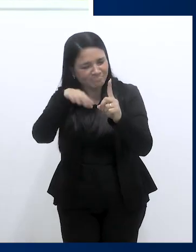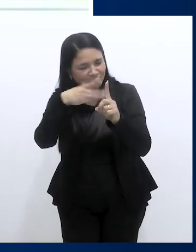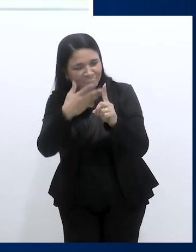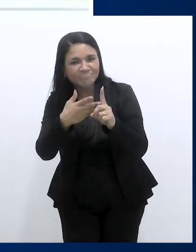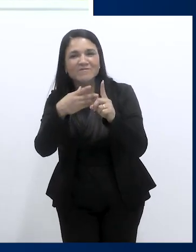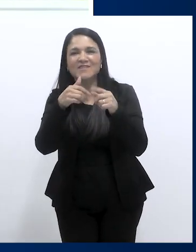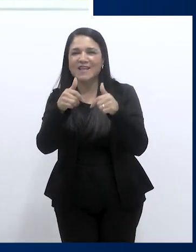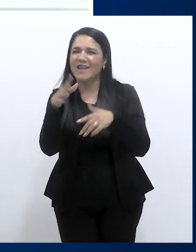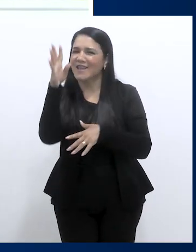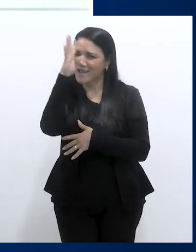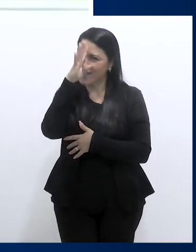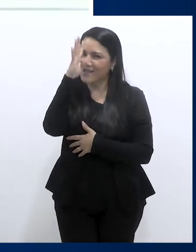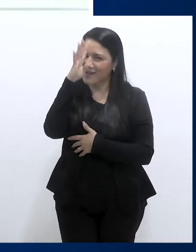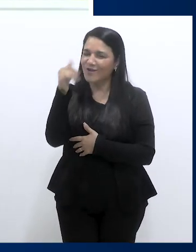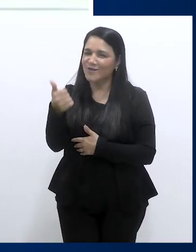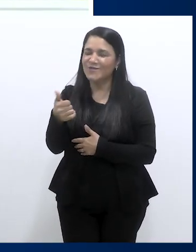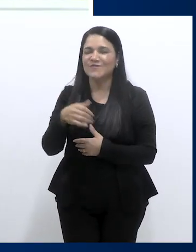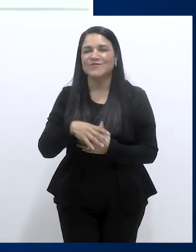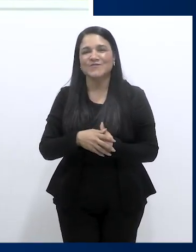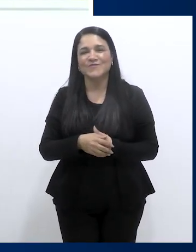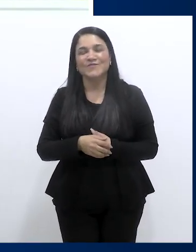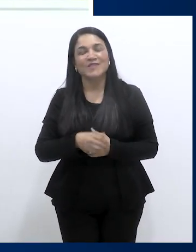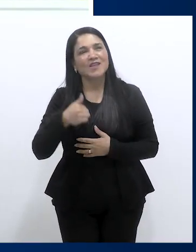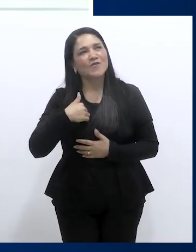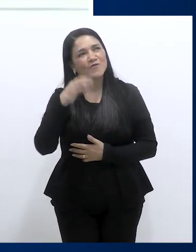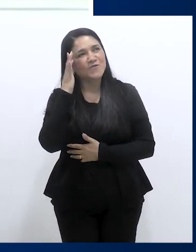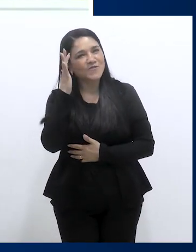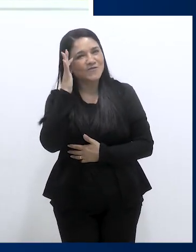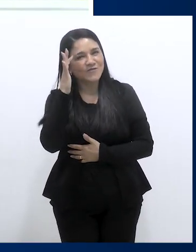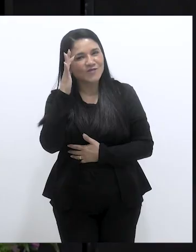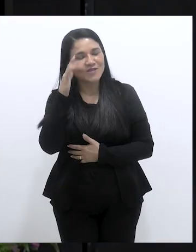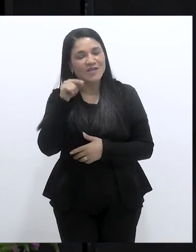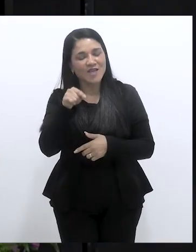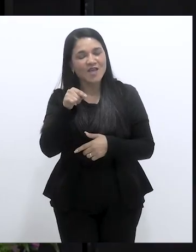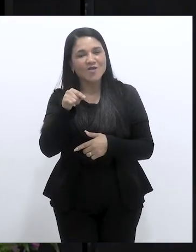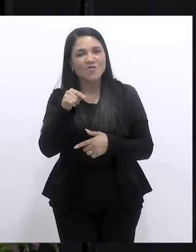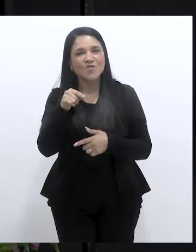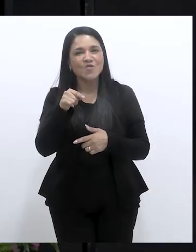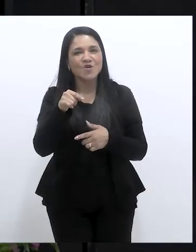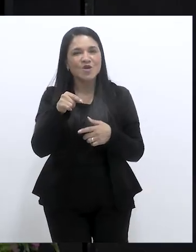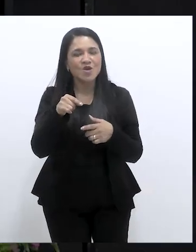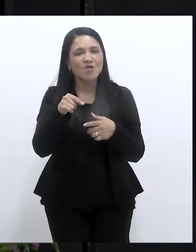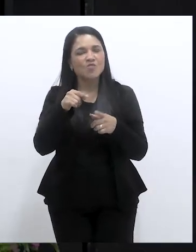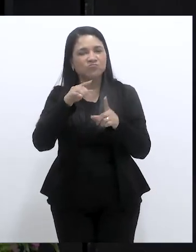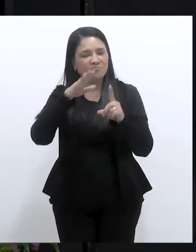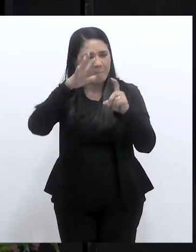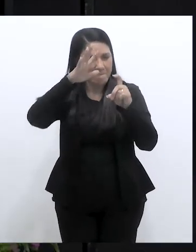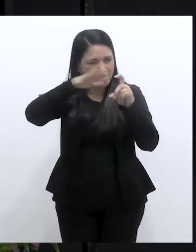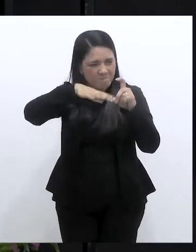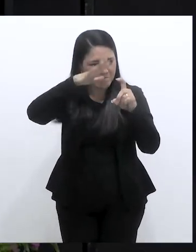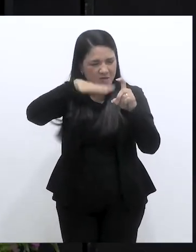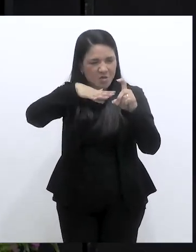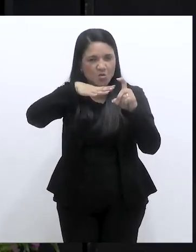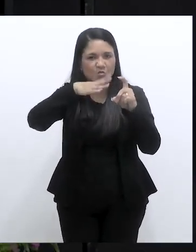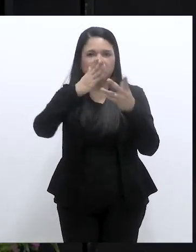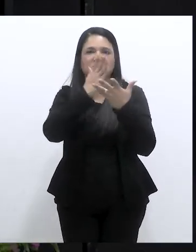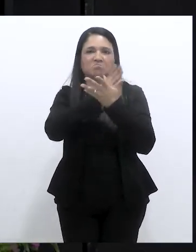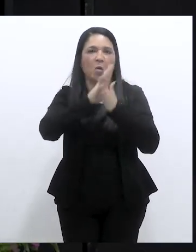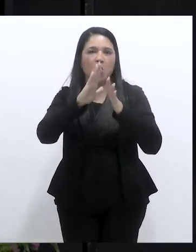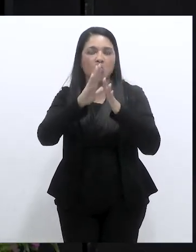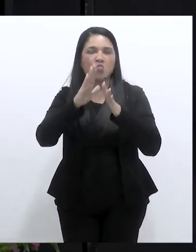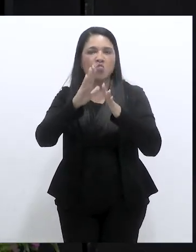se prestigia, isso é muito legal. E o que me É vem à bem mente é a desconstrução desse